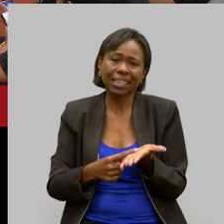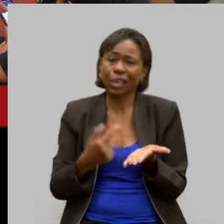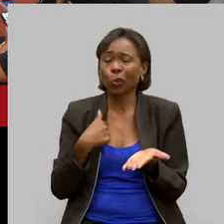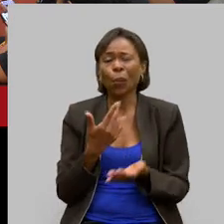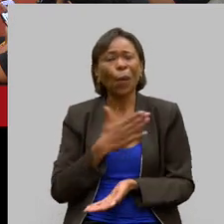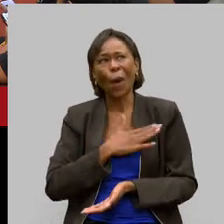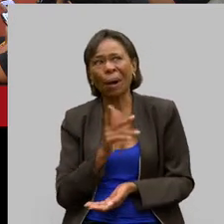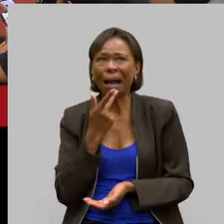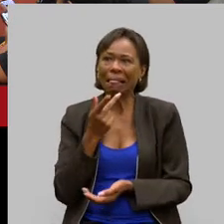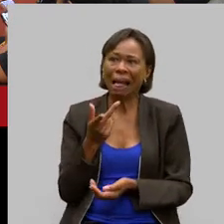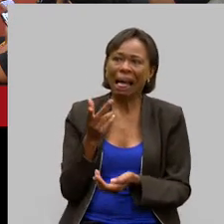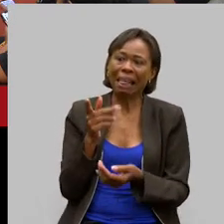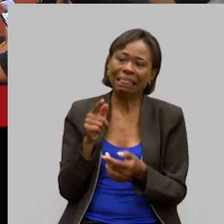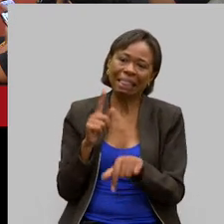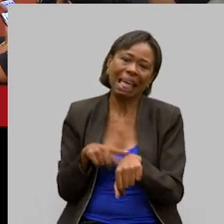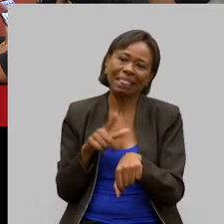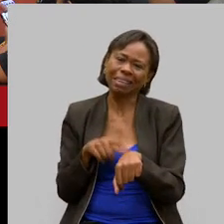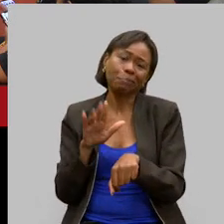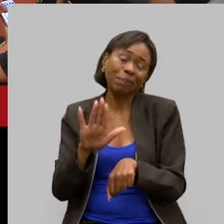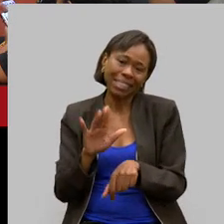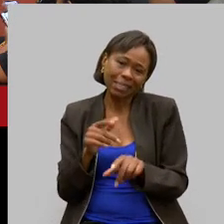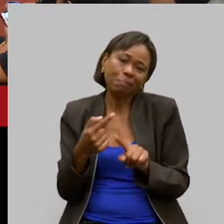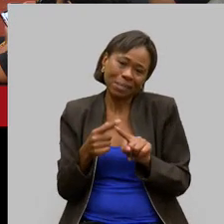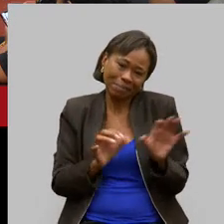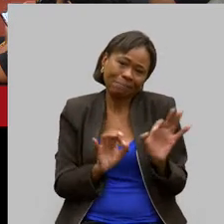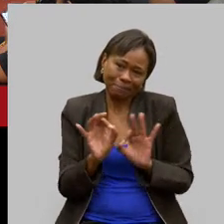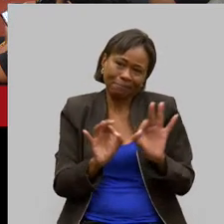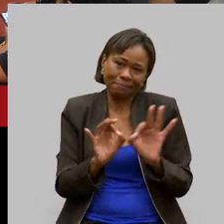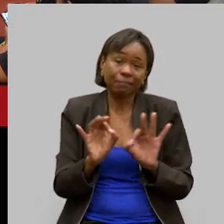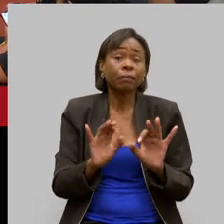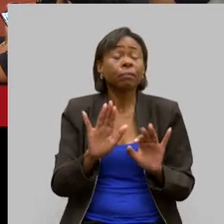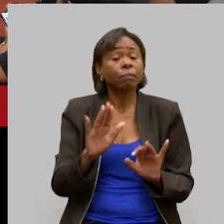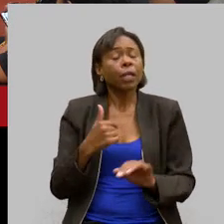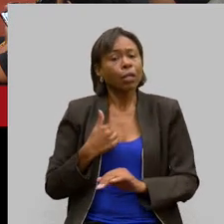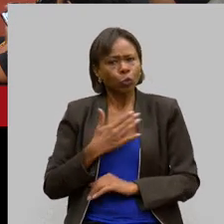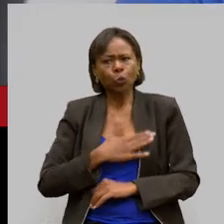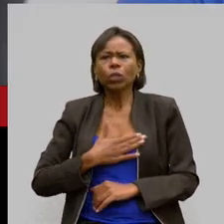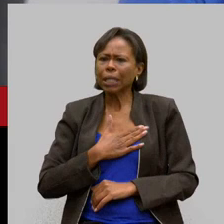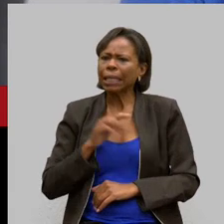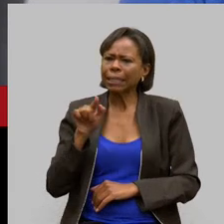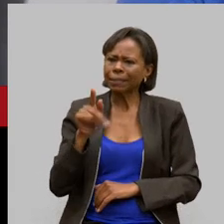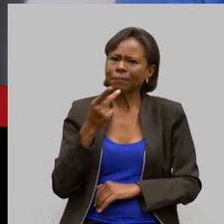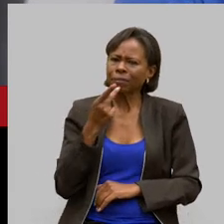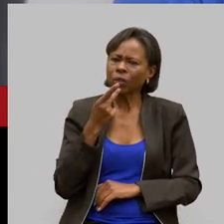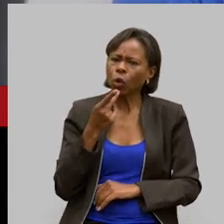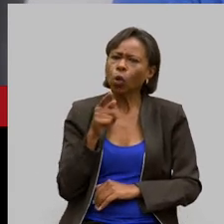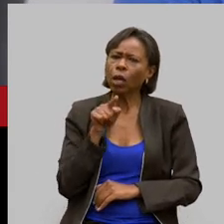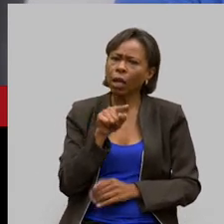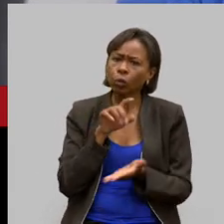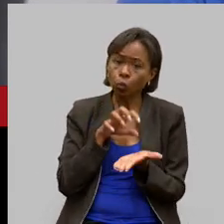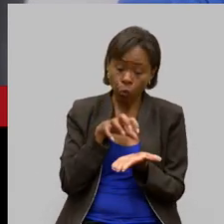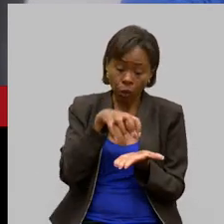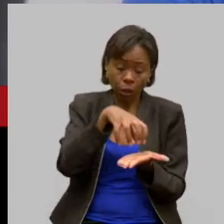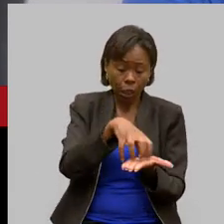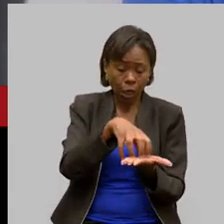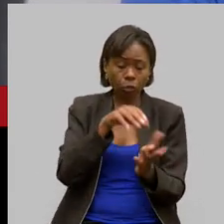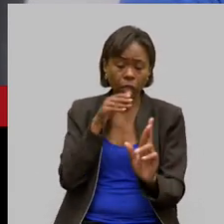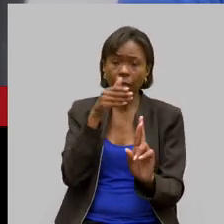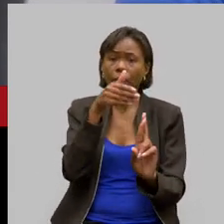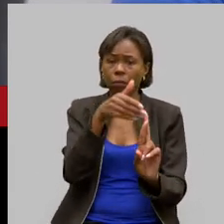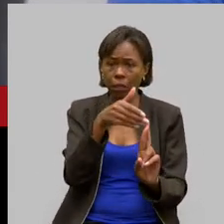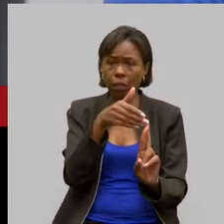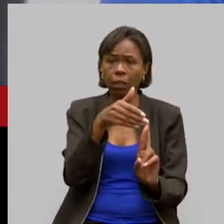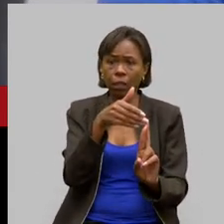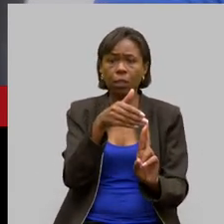só pra gente se organizar mas eh e eu fiquei satisfeito Ana Lu quando você fala da equação de centos de referência que isso tá no no